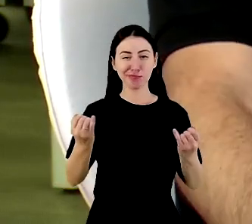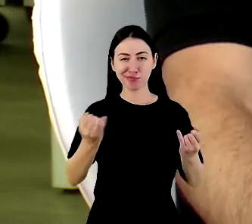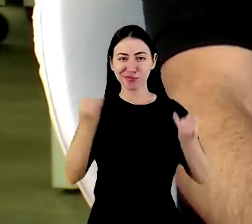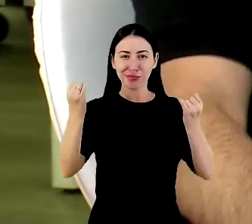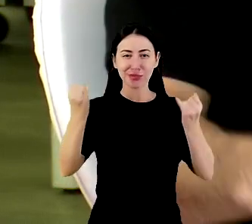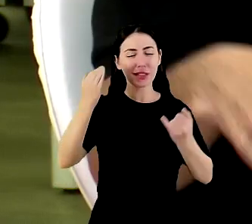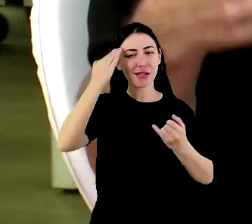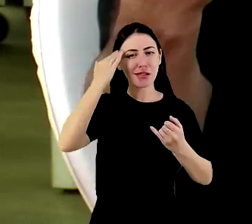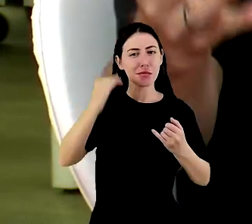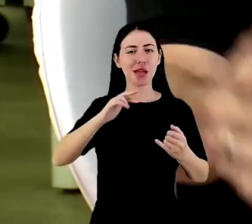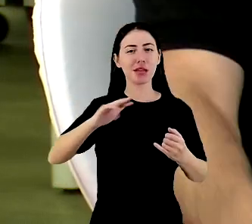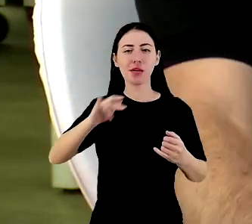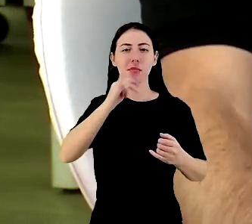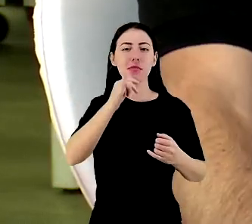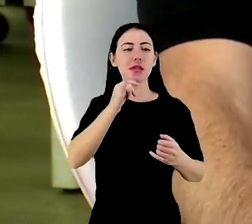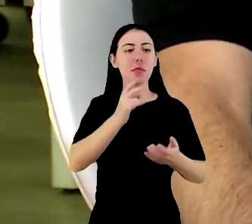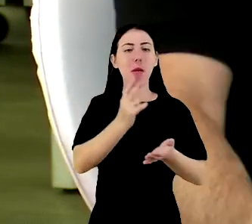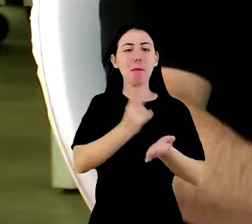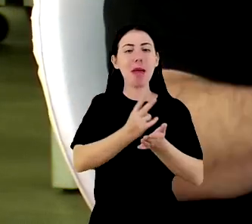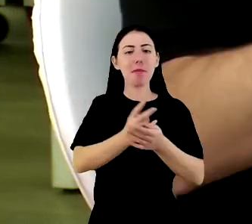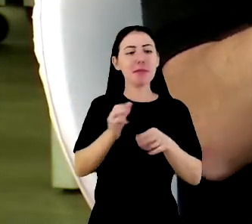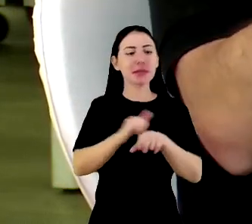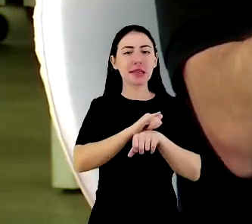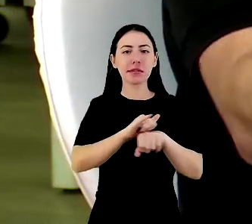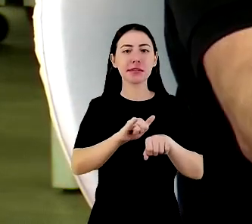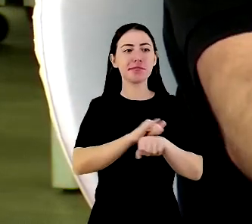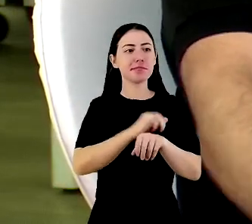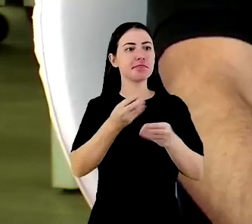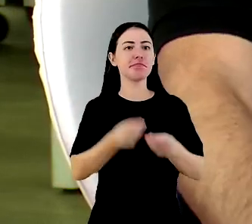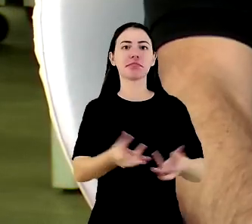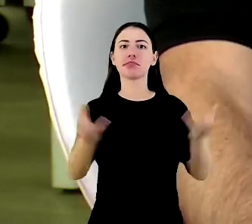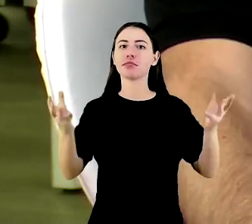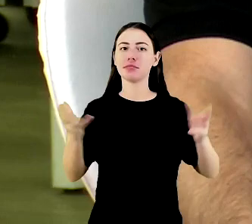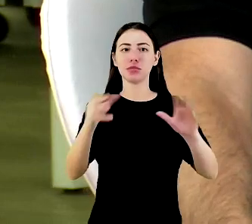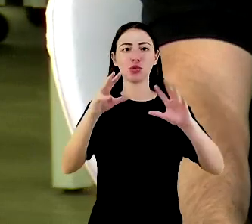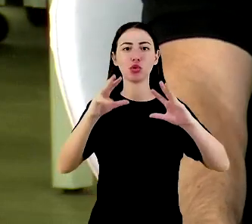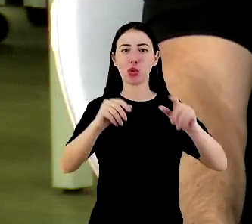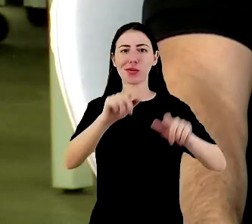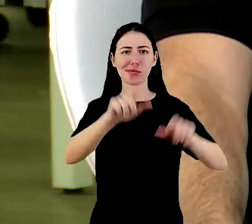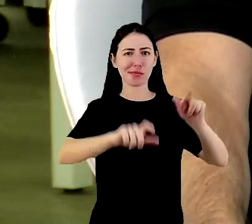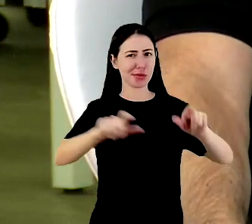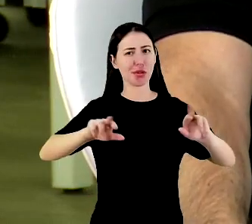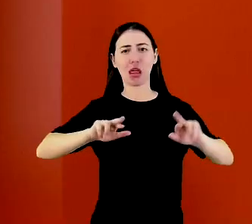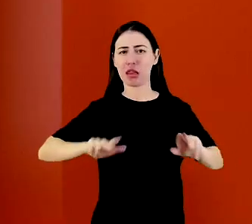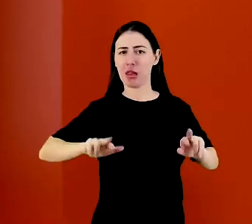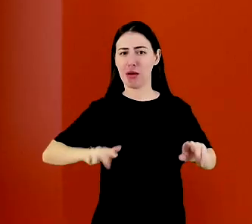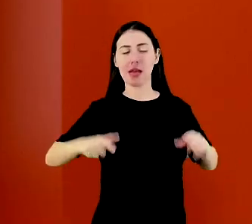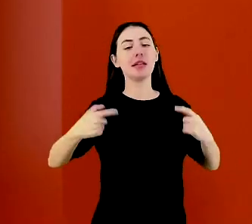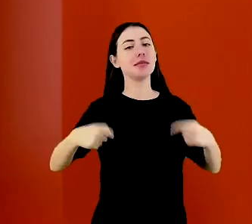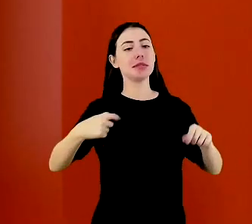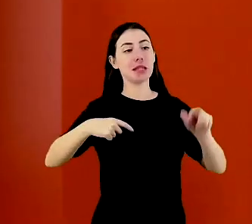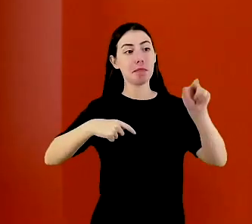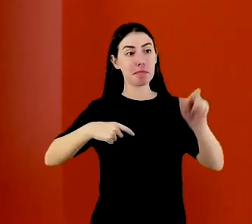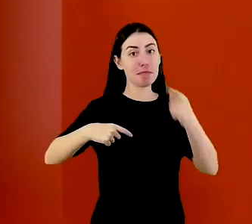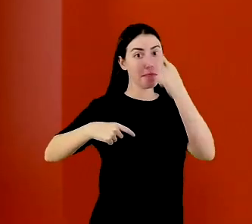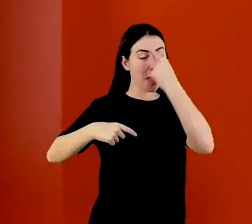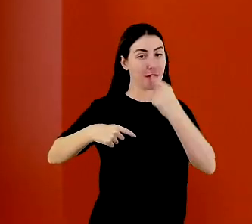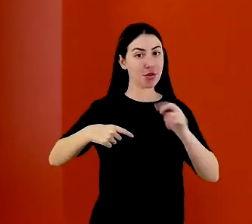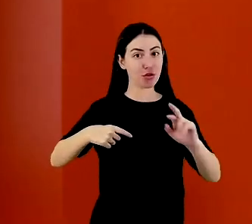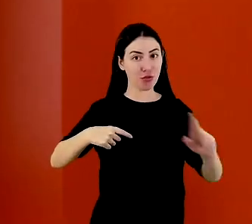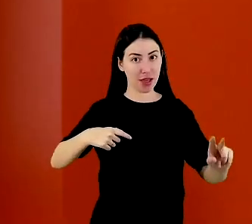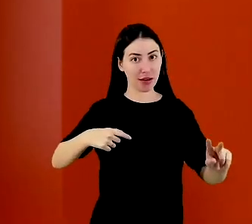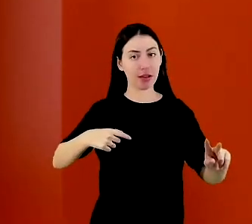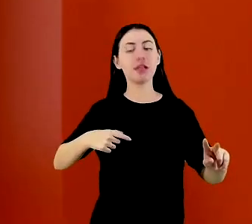uma gripe ou um câncer. São remédios diferentes para doenças diferentes. Não, está perfeito o ponto. Eu acho que cada vez